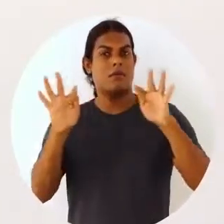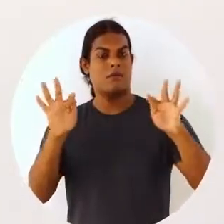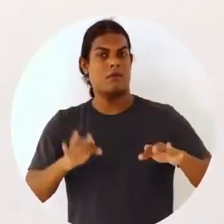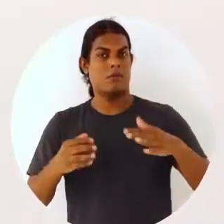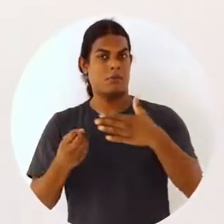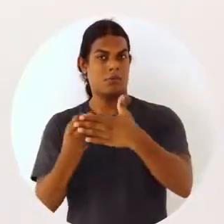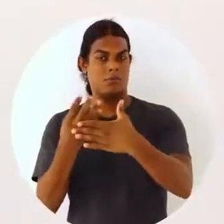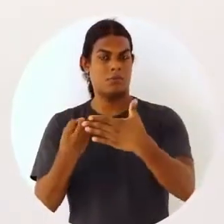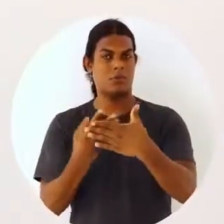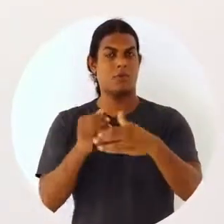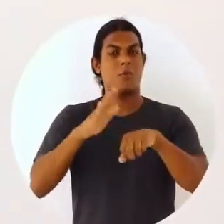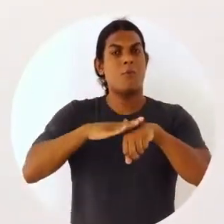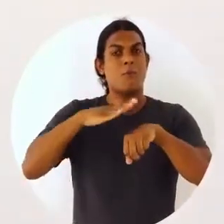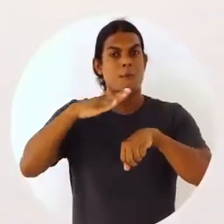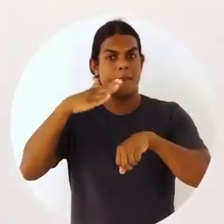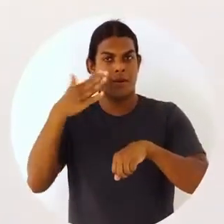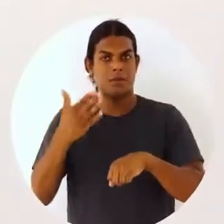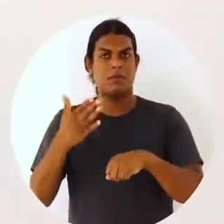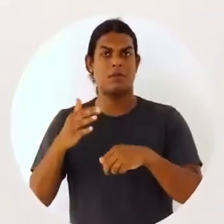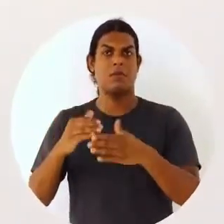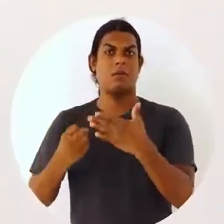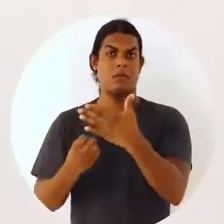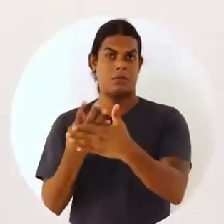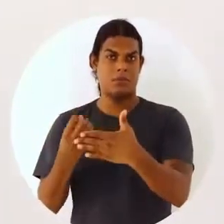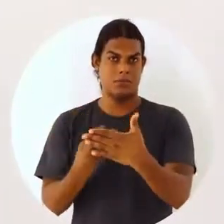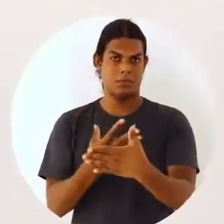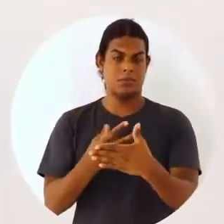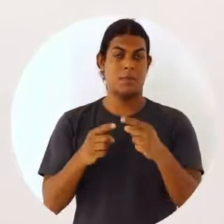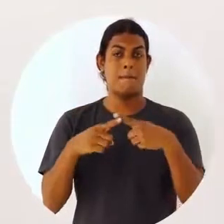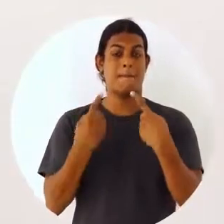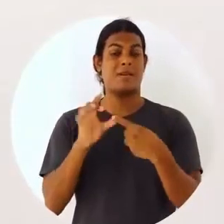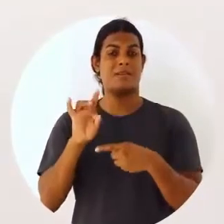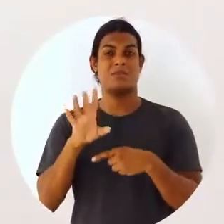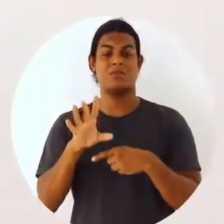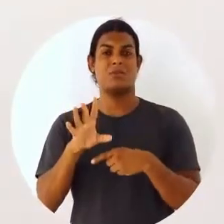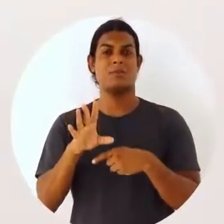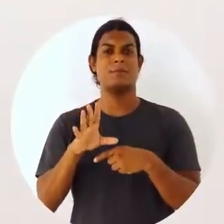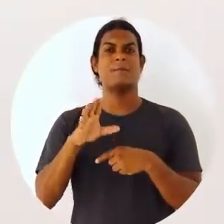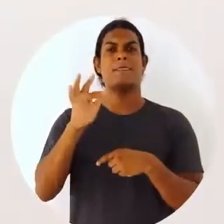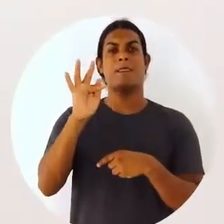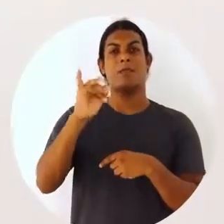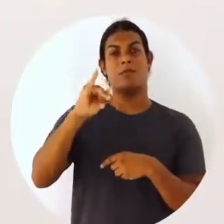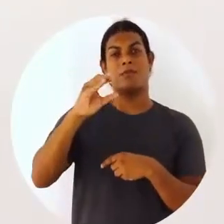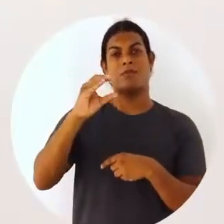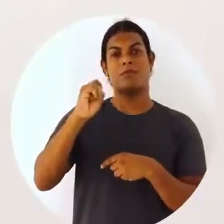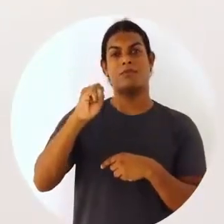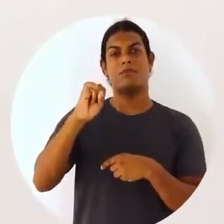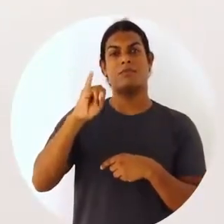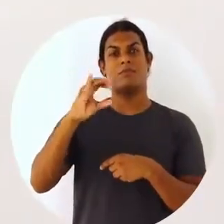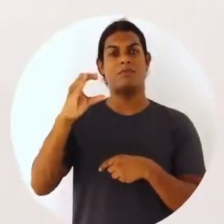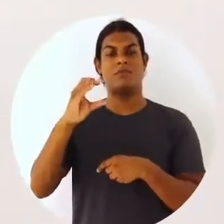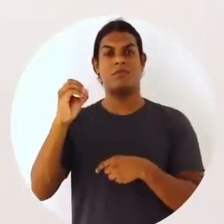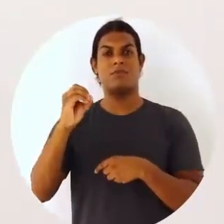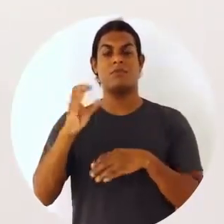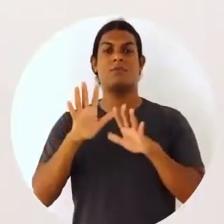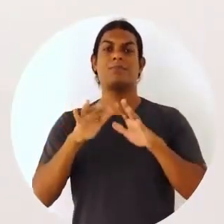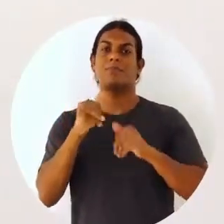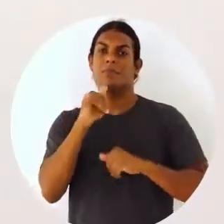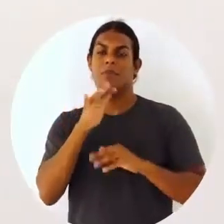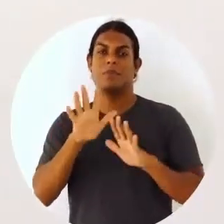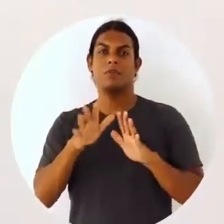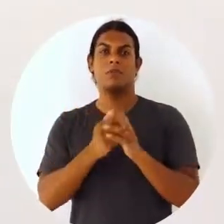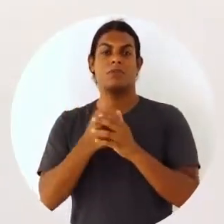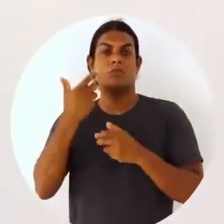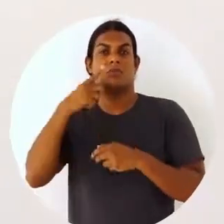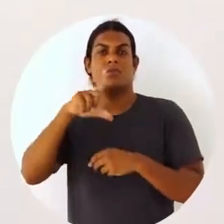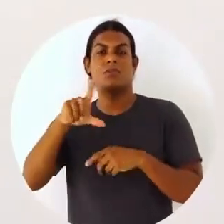minha produtividade. Só que essa modificação no ambiente está relacionada ao aspecto físico. Ou seja, se eu conseguir fazer com que o funcionário